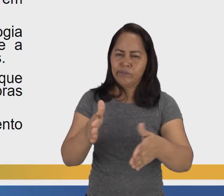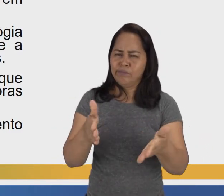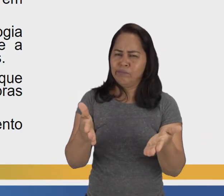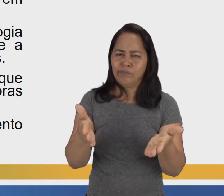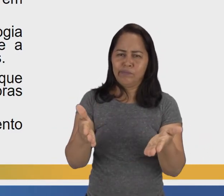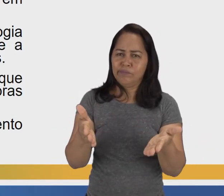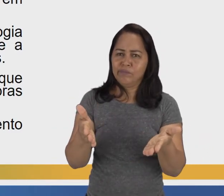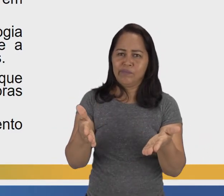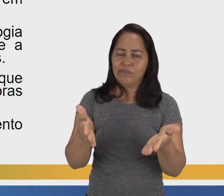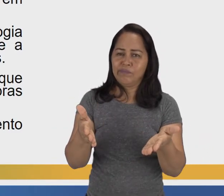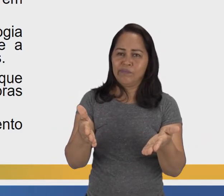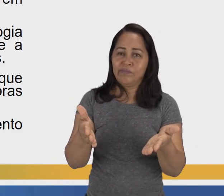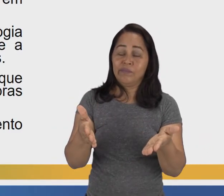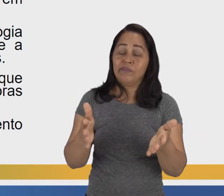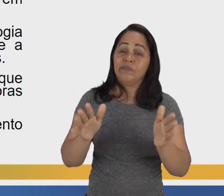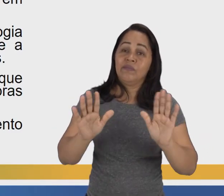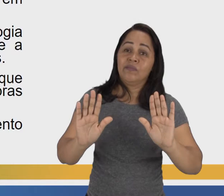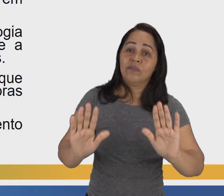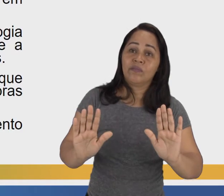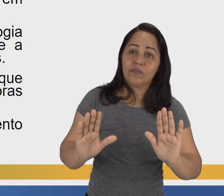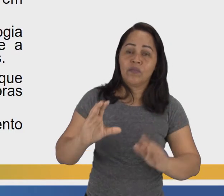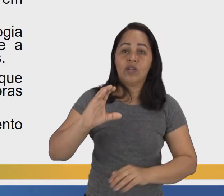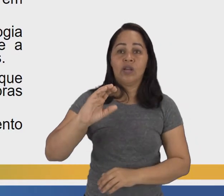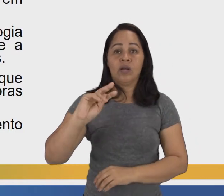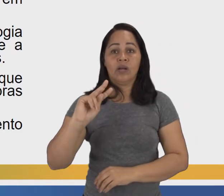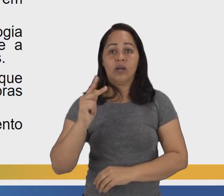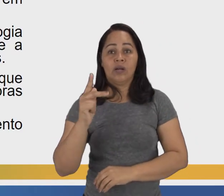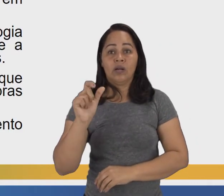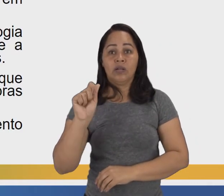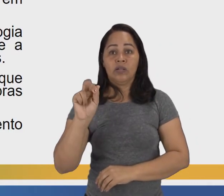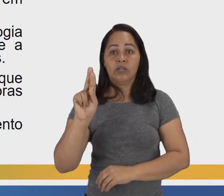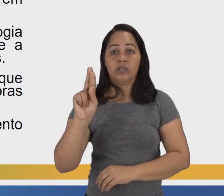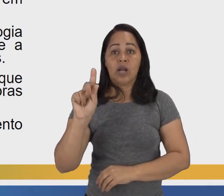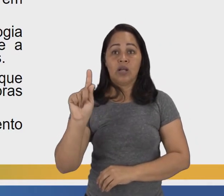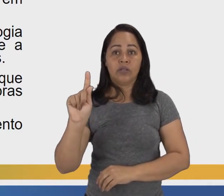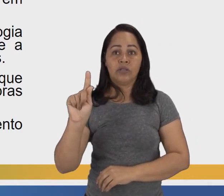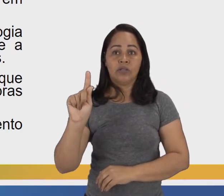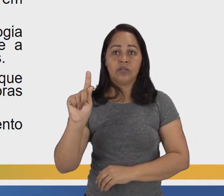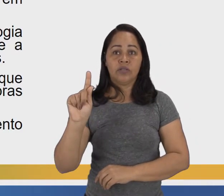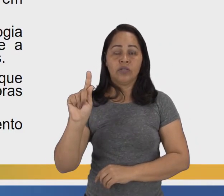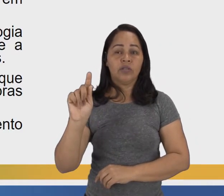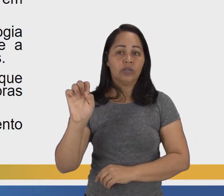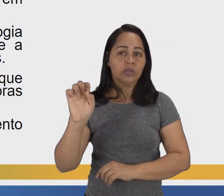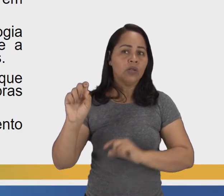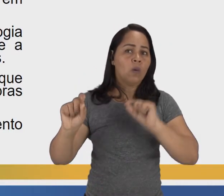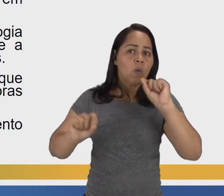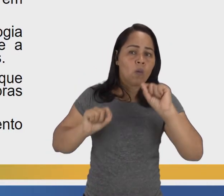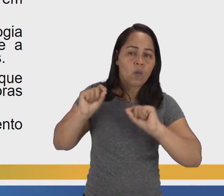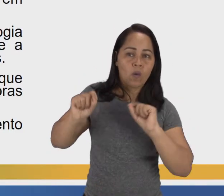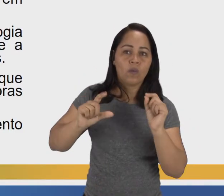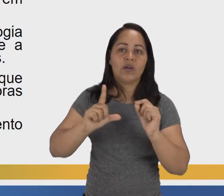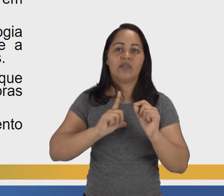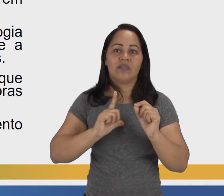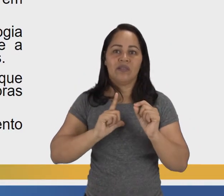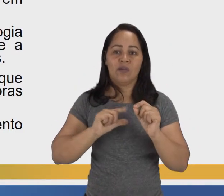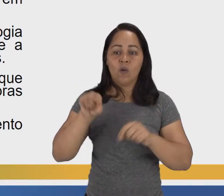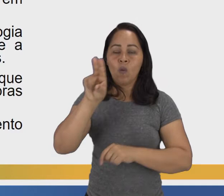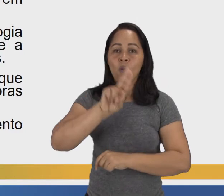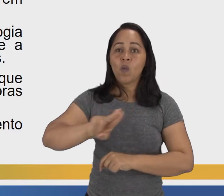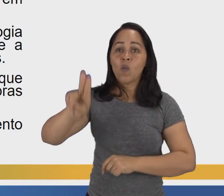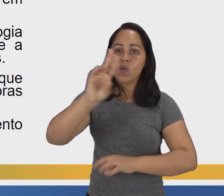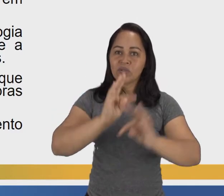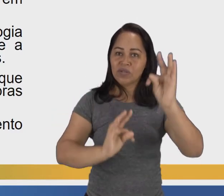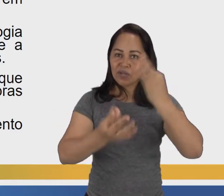a charge é um gênero textual que possui um caráter humorístico e crítico ao abordar o tema de uso